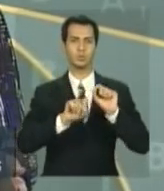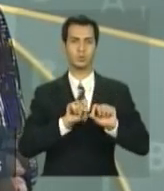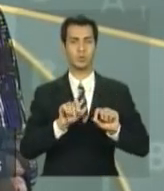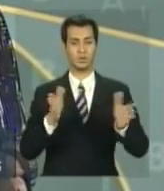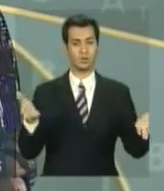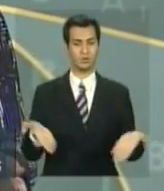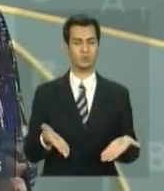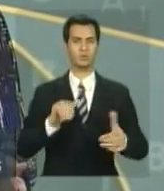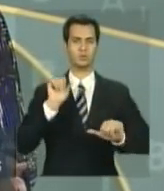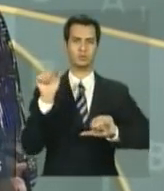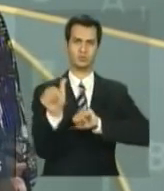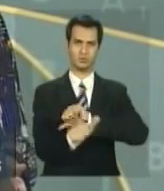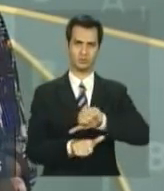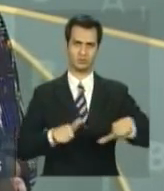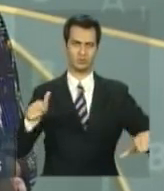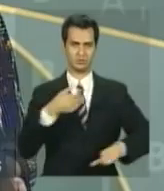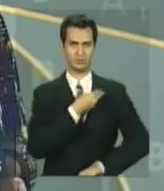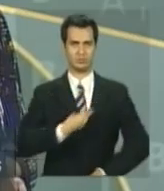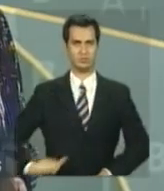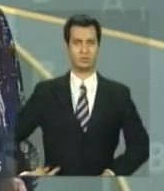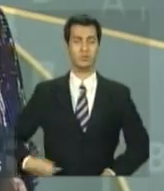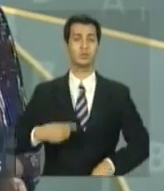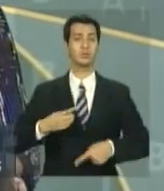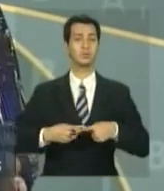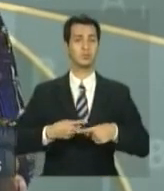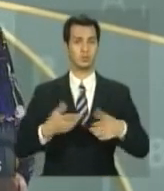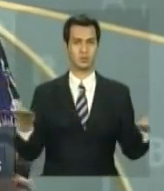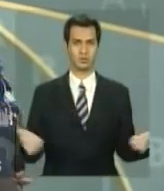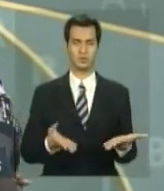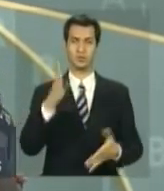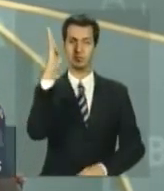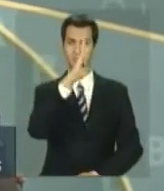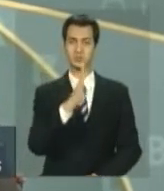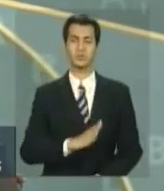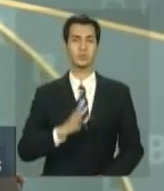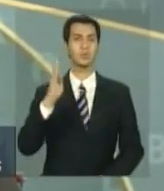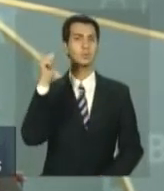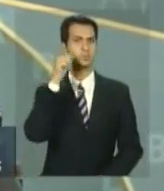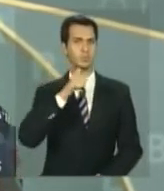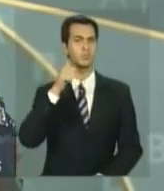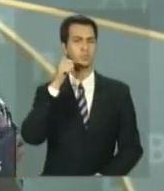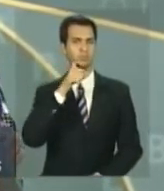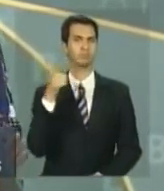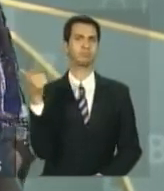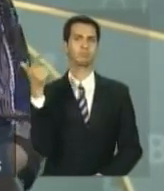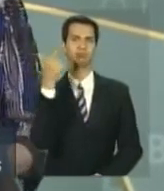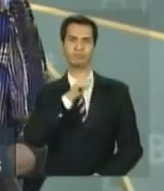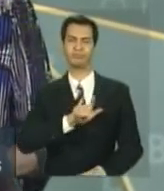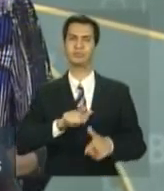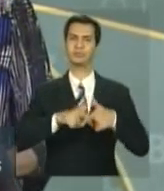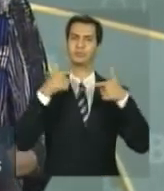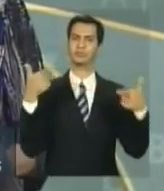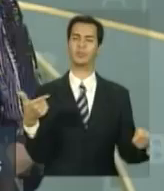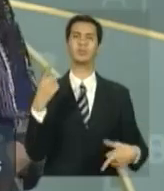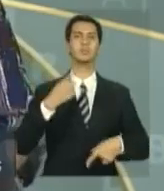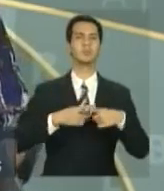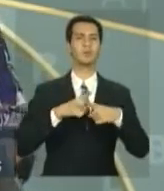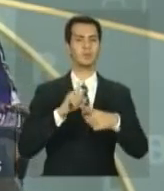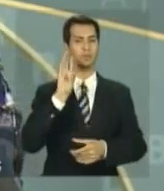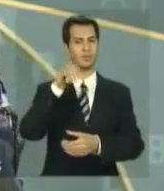especial para todas as mulheres brasileiras, que é o fato de que o Supremo Tribunal